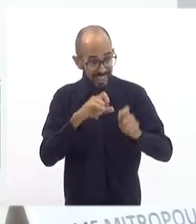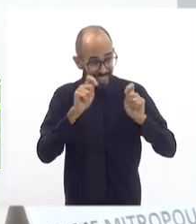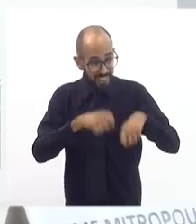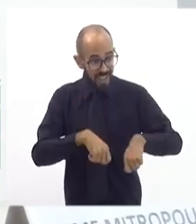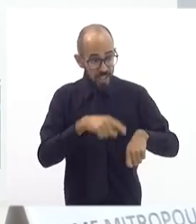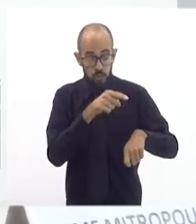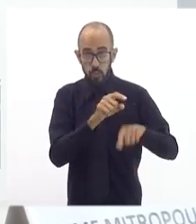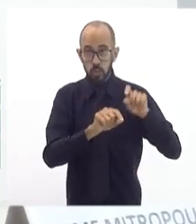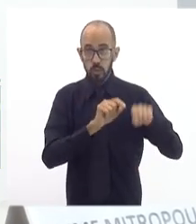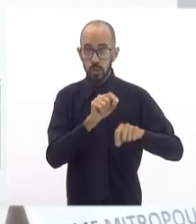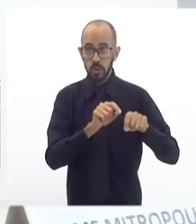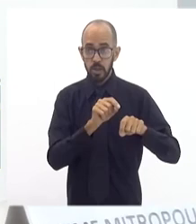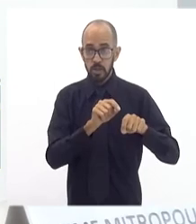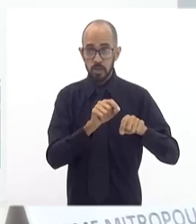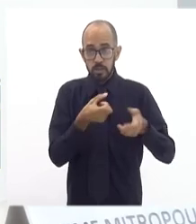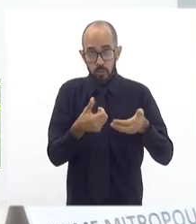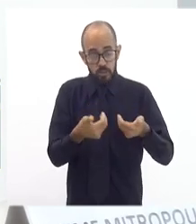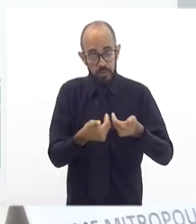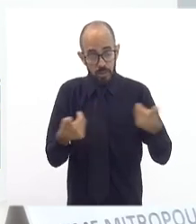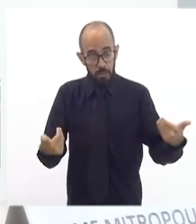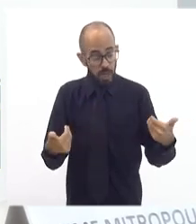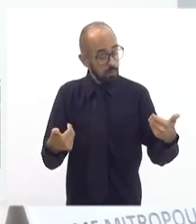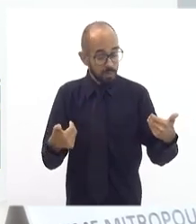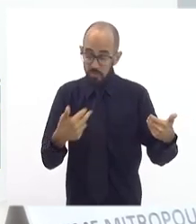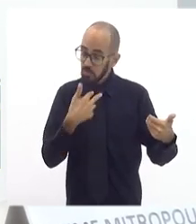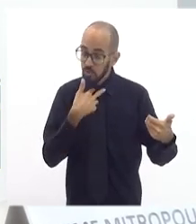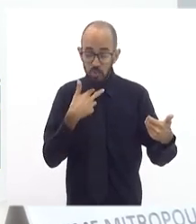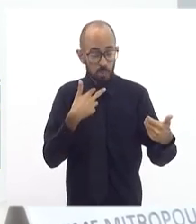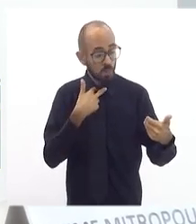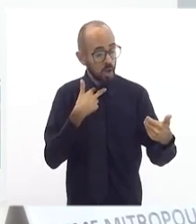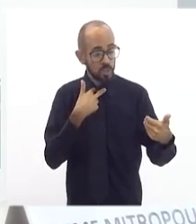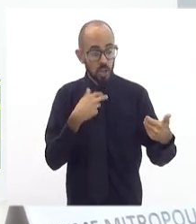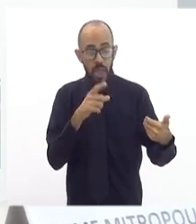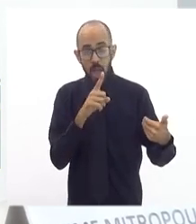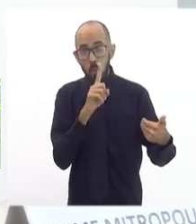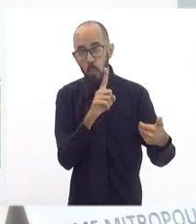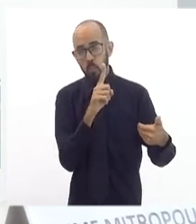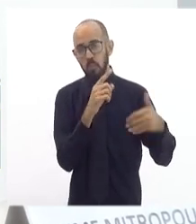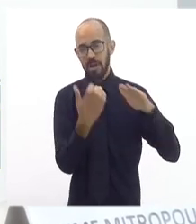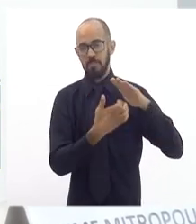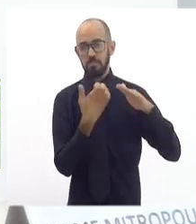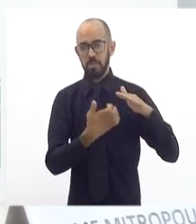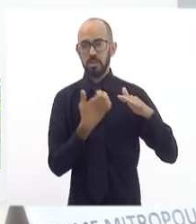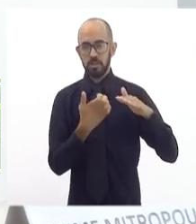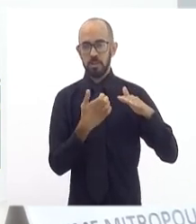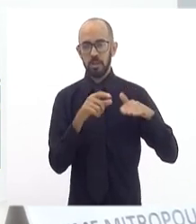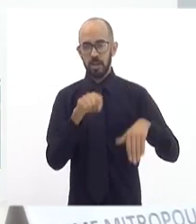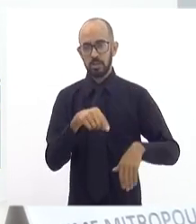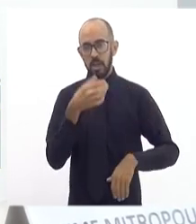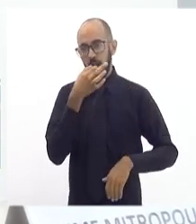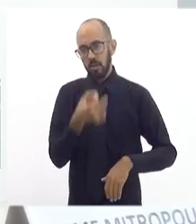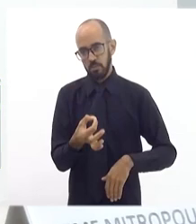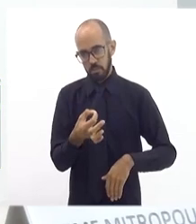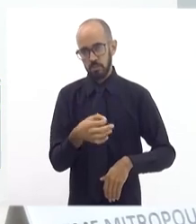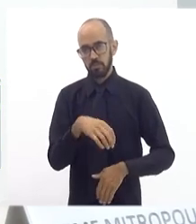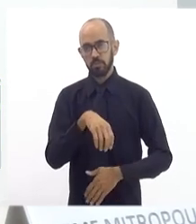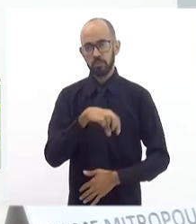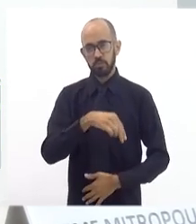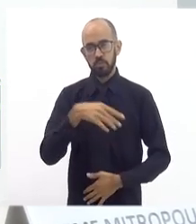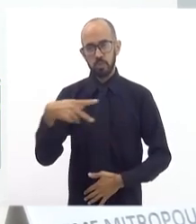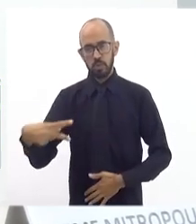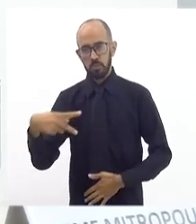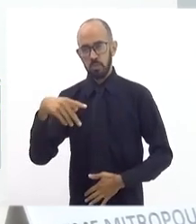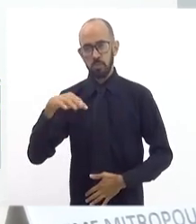efetivamente se ser fatiados não podem é um empreendimento só este o posicionamento do do do Ministério